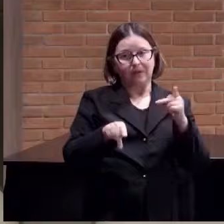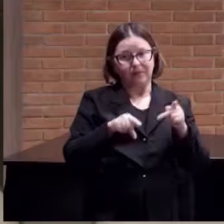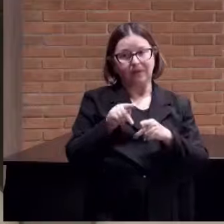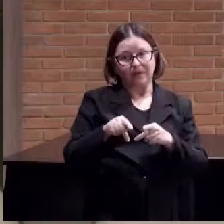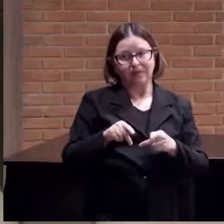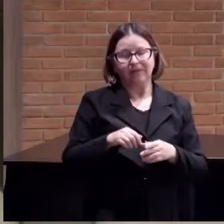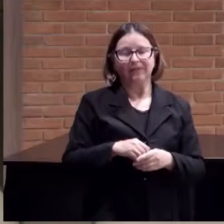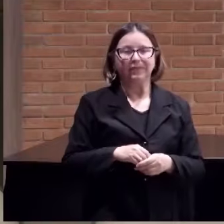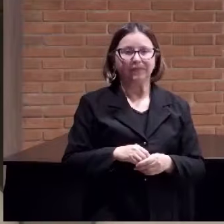O mundo não é fácil.